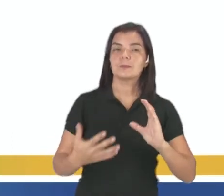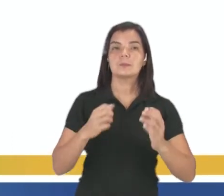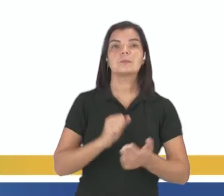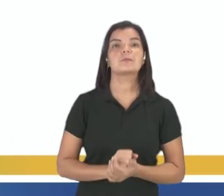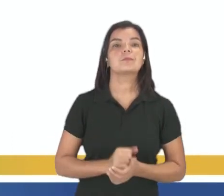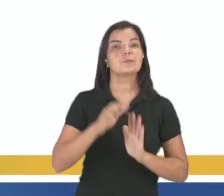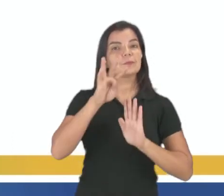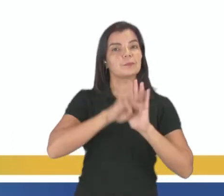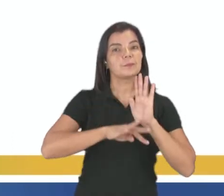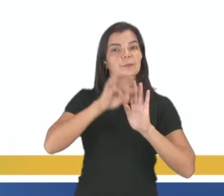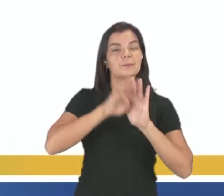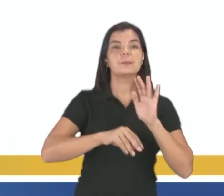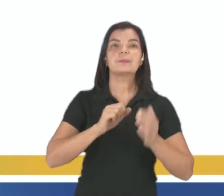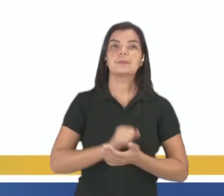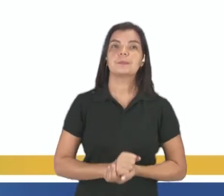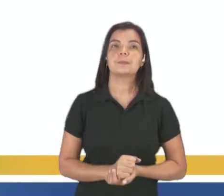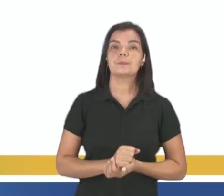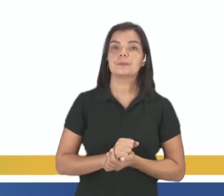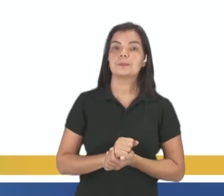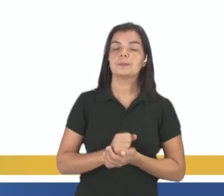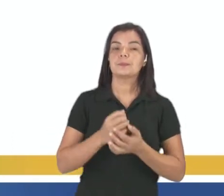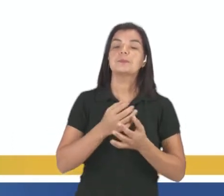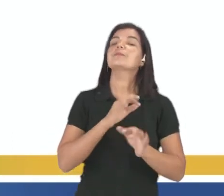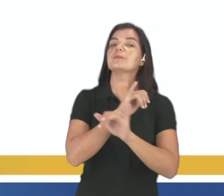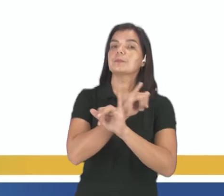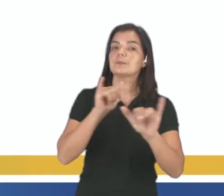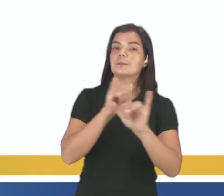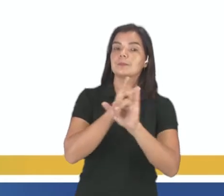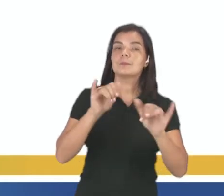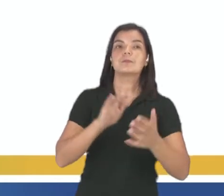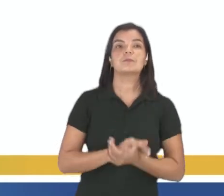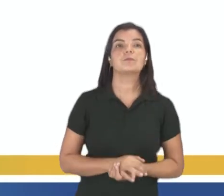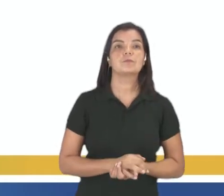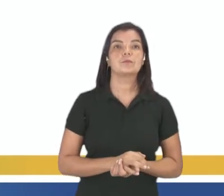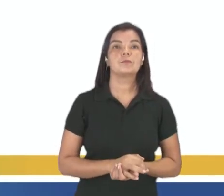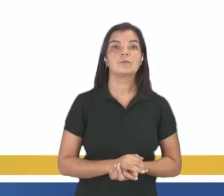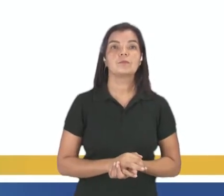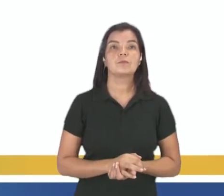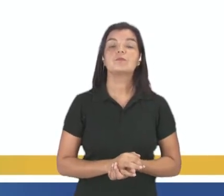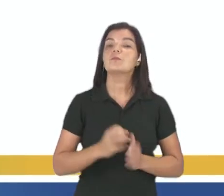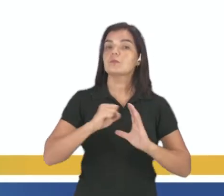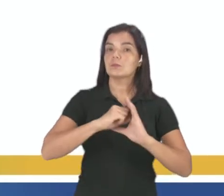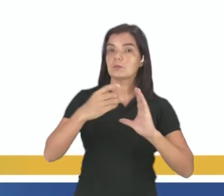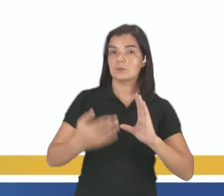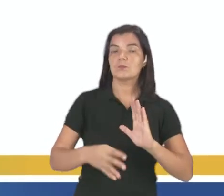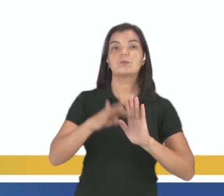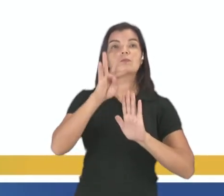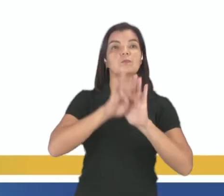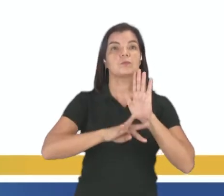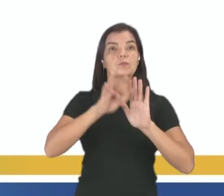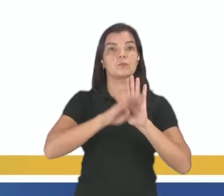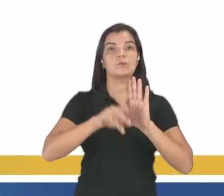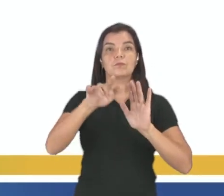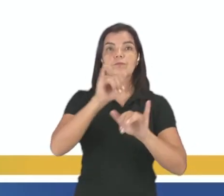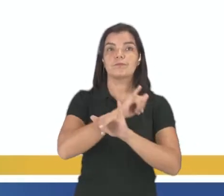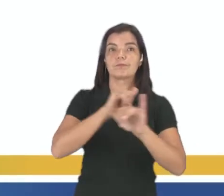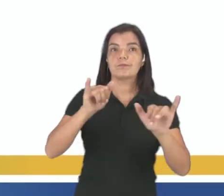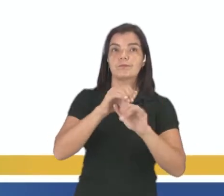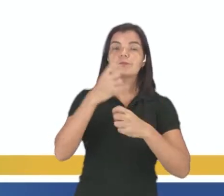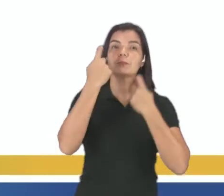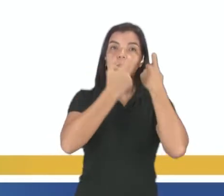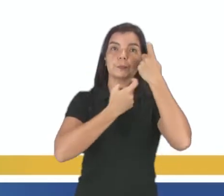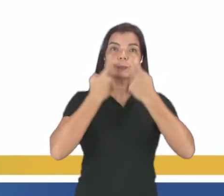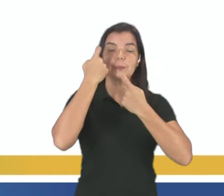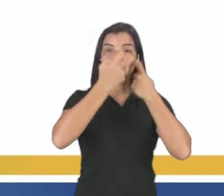Características del texto informativo. El autor de los textos informativos es un transmisor que se